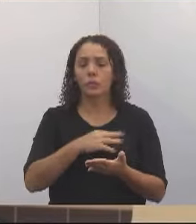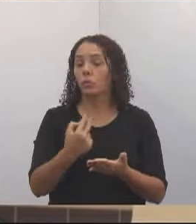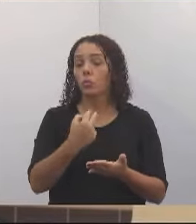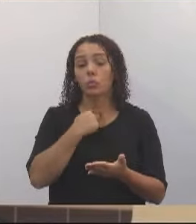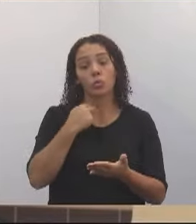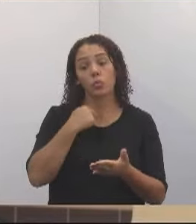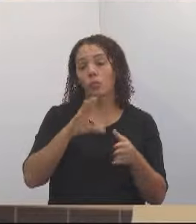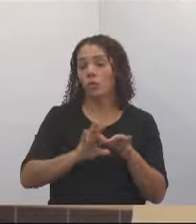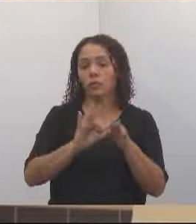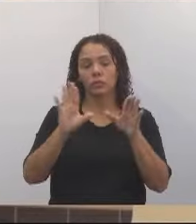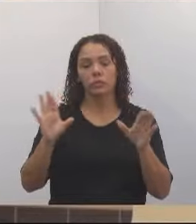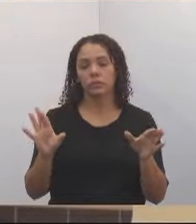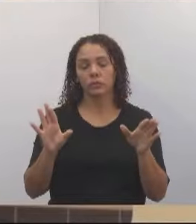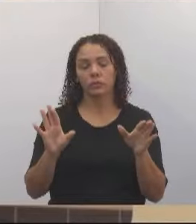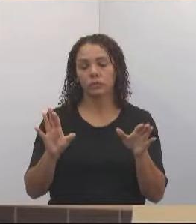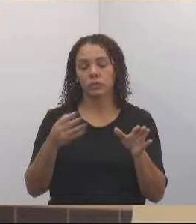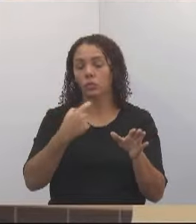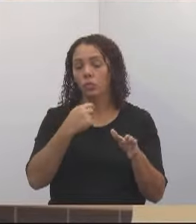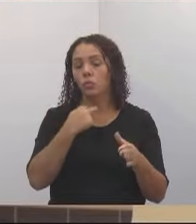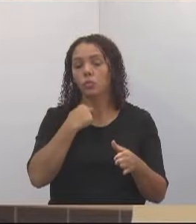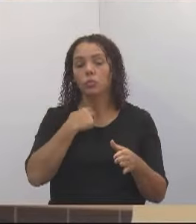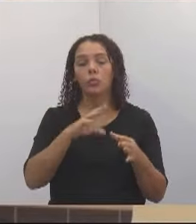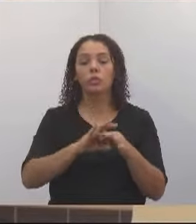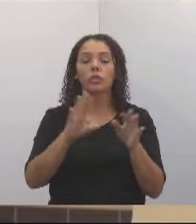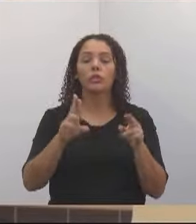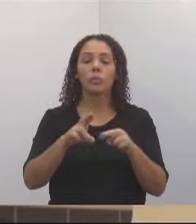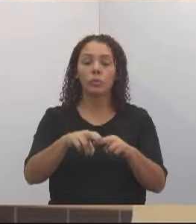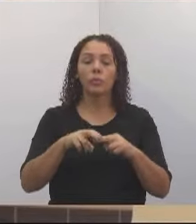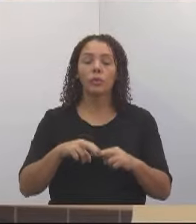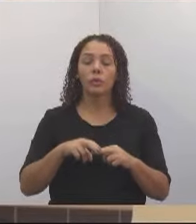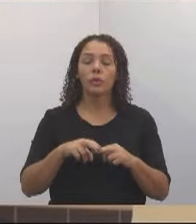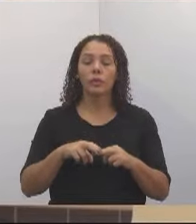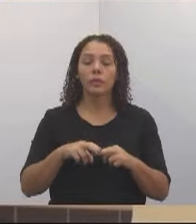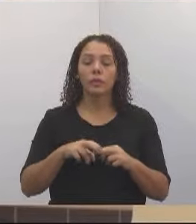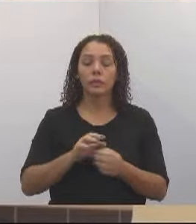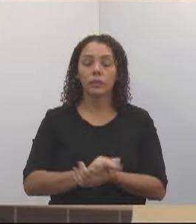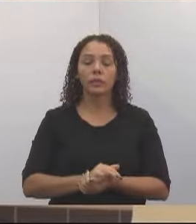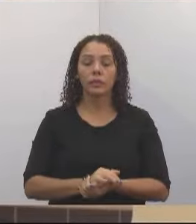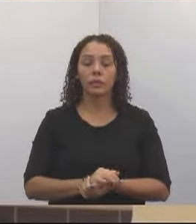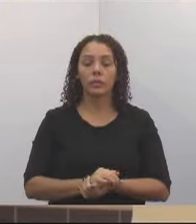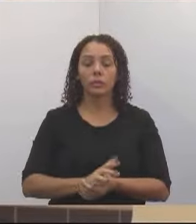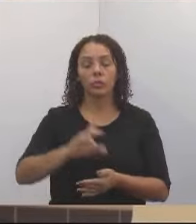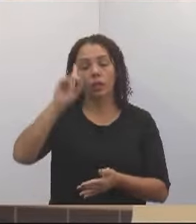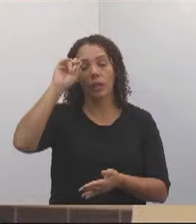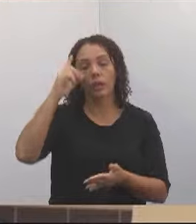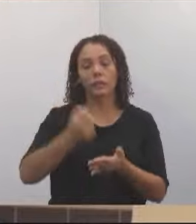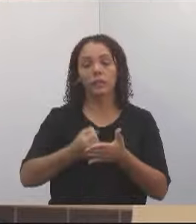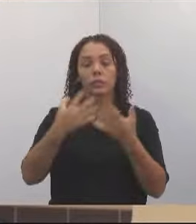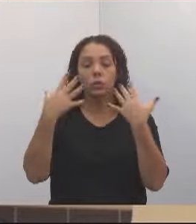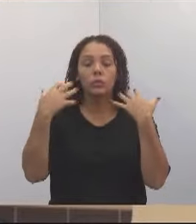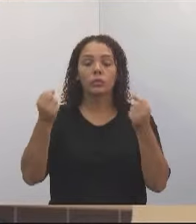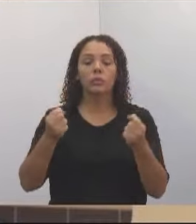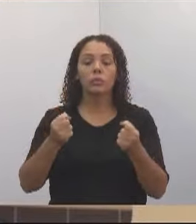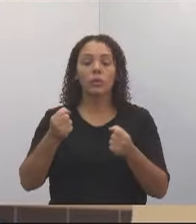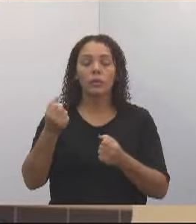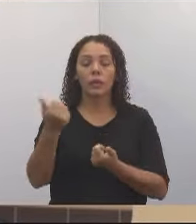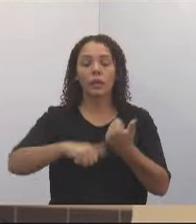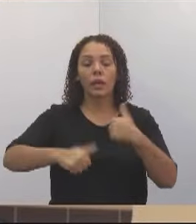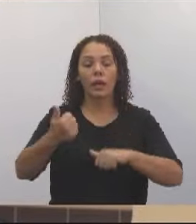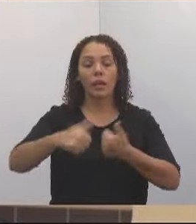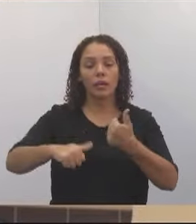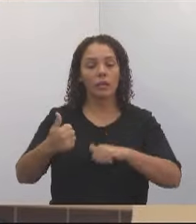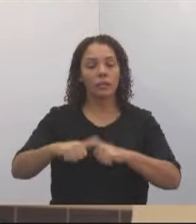lícita, não é? Por isso a jurisprudência, ou seja, as decisões dos tribunais que avaliam